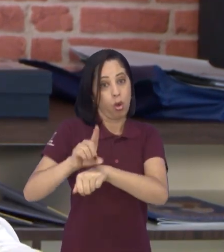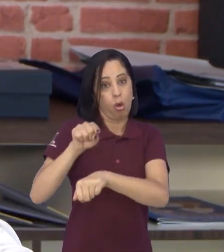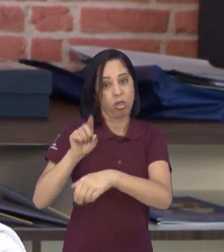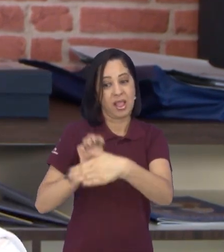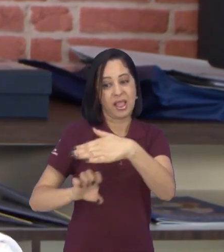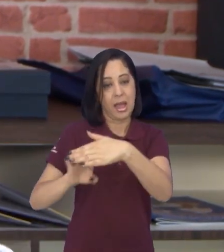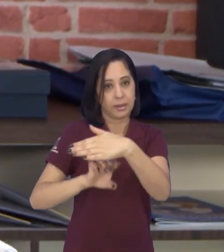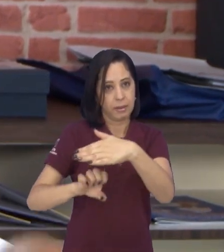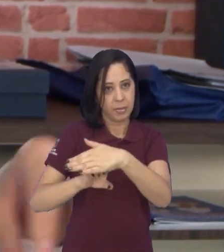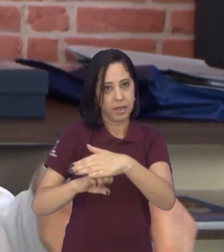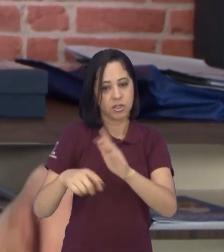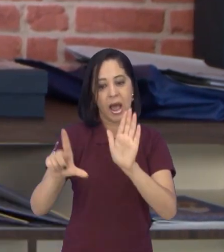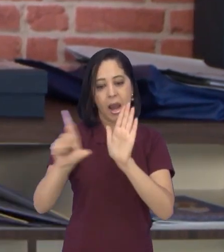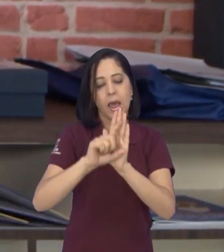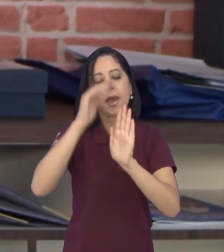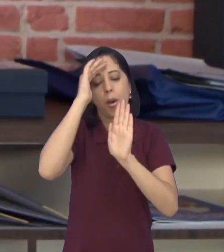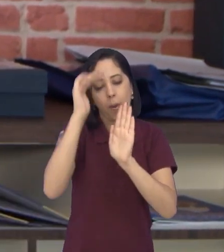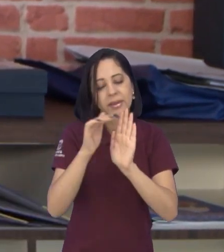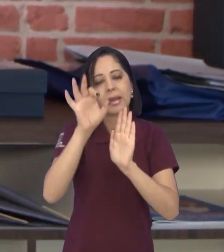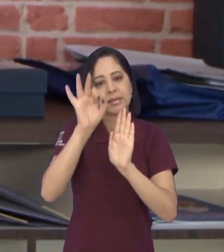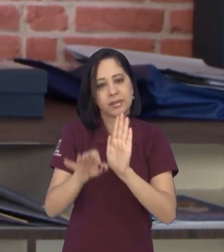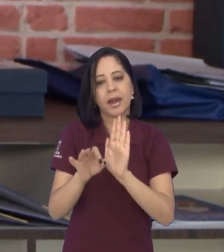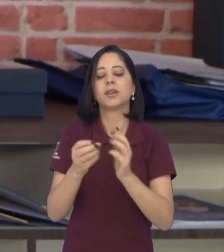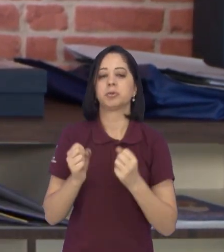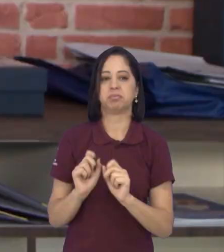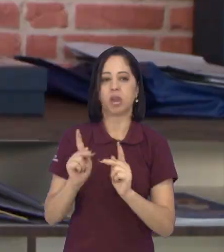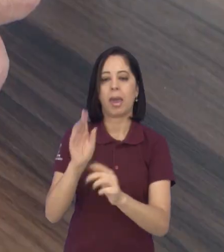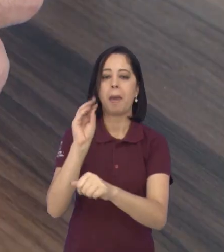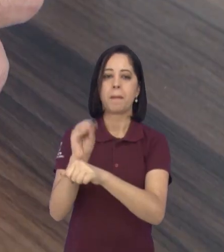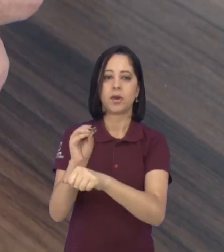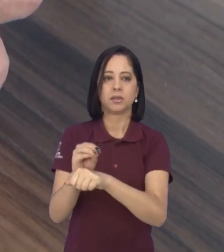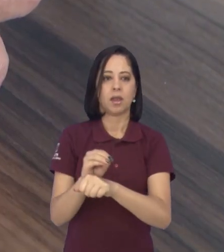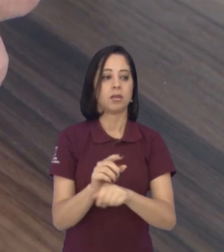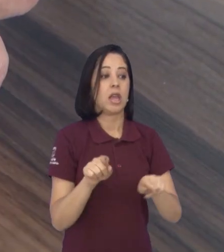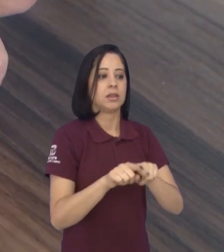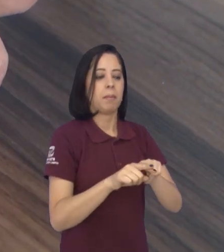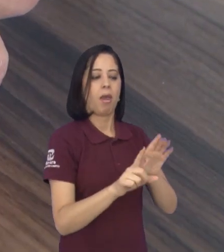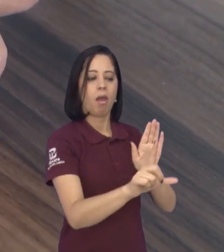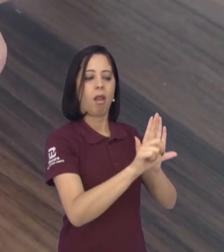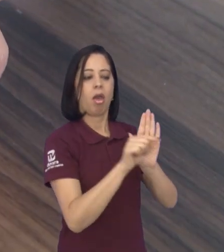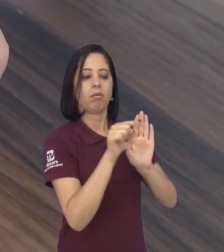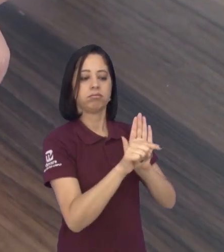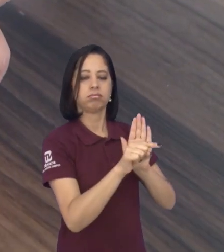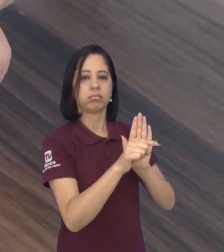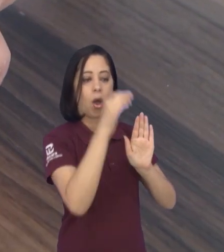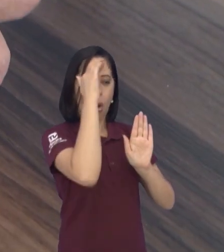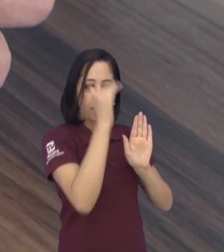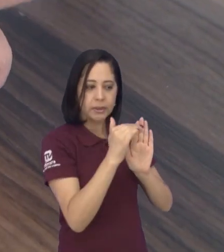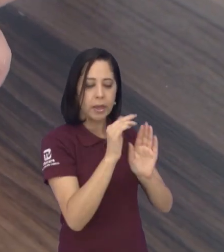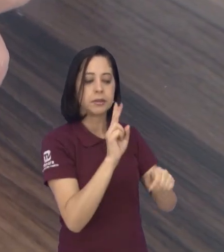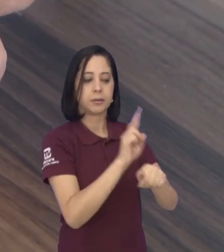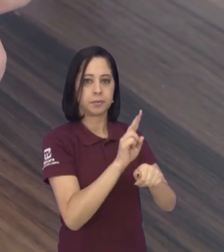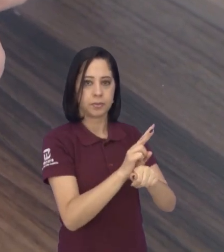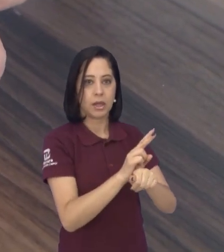está protegido e protege também o dado do titular. Toda empresa ela precisa indicar um encarregado de proteção de